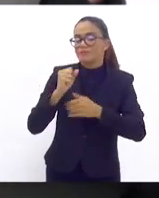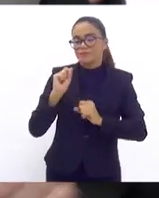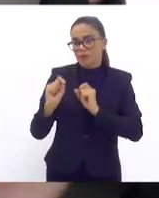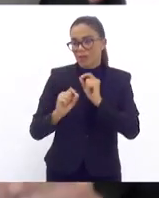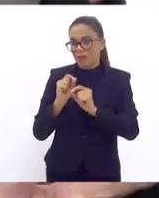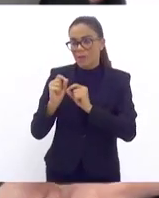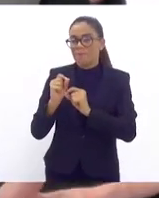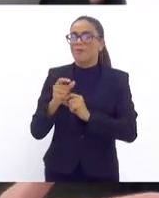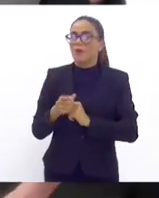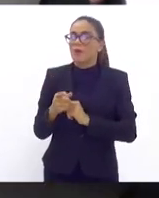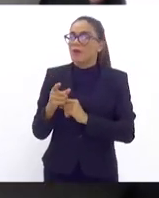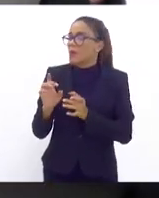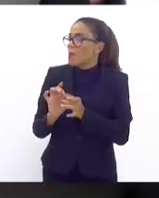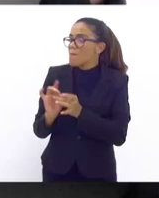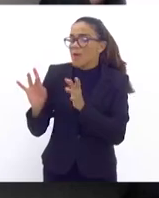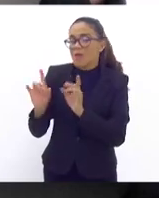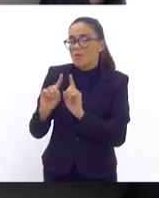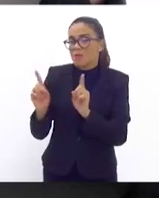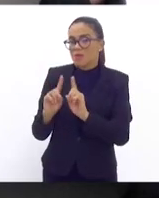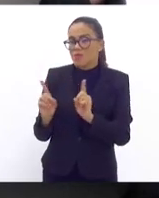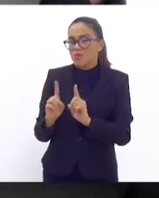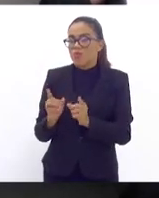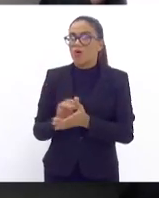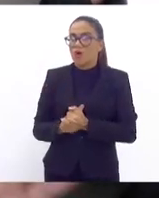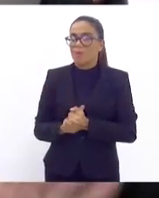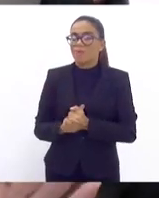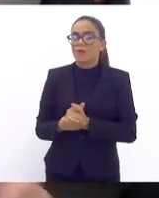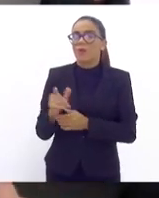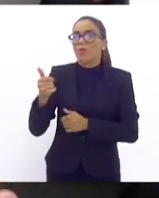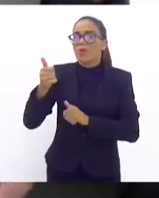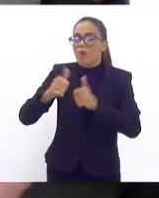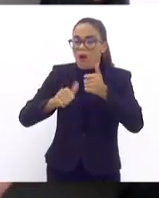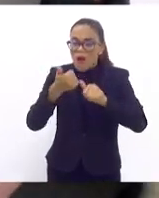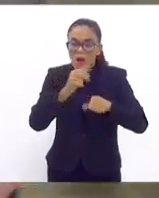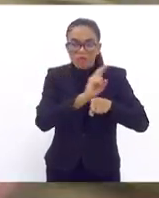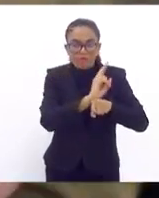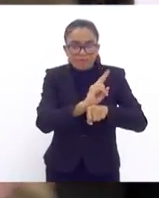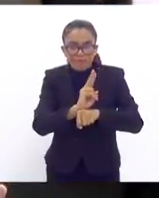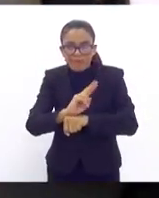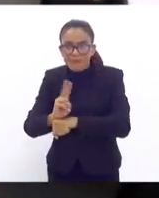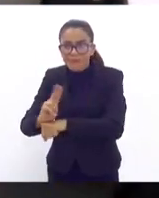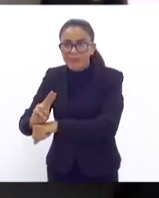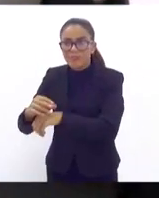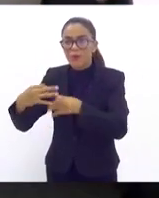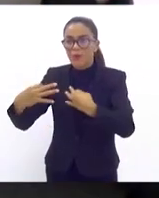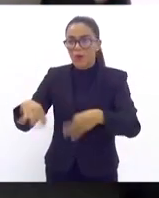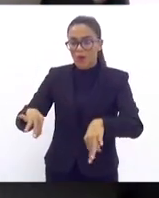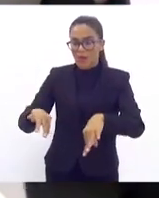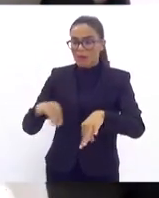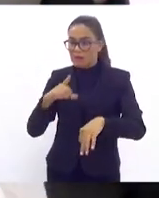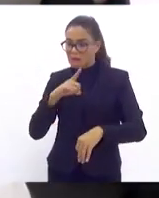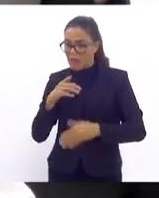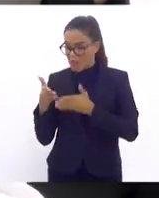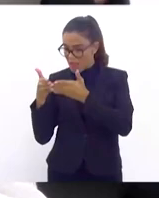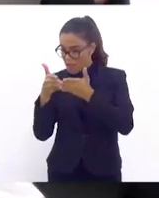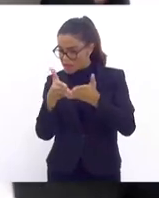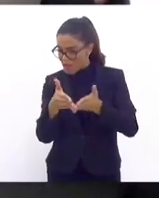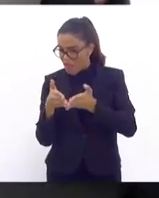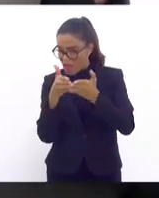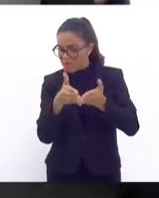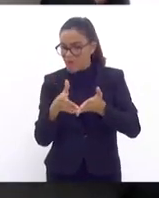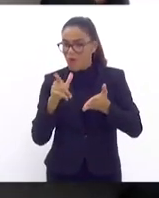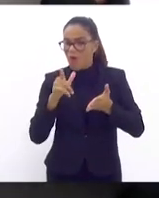permitindo que haja uma aferição correta, desse derramamento de óleo. Então, já